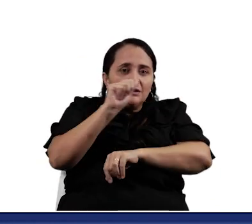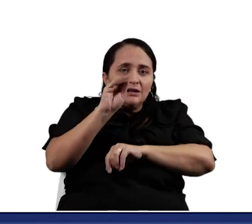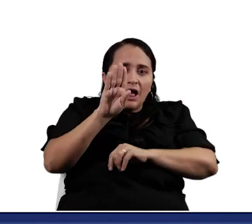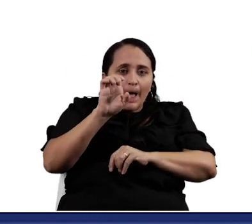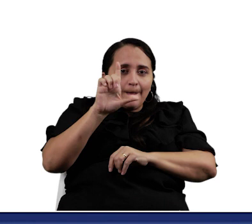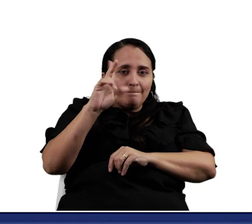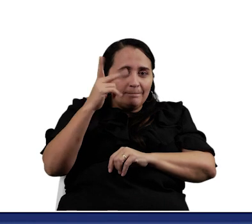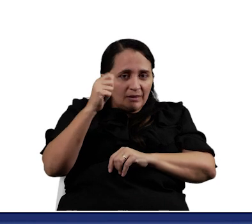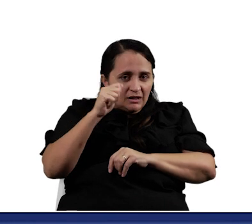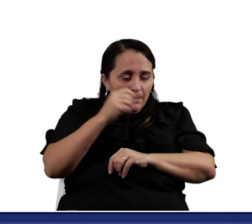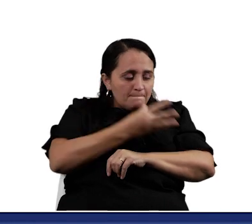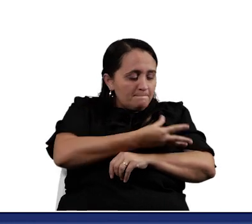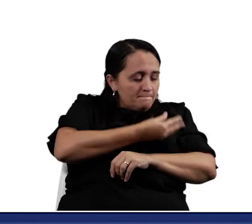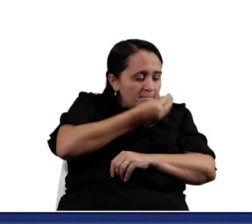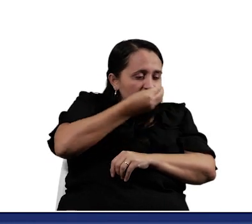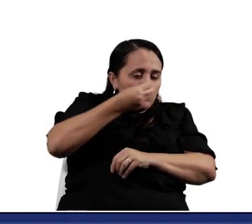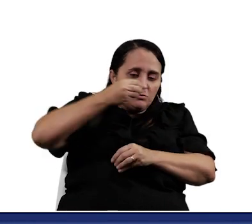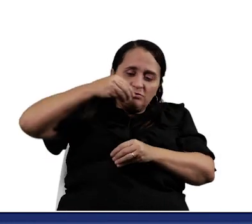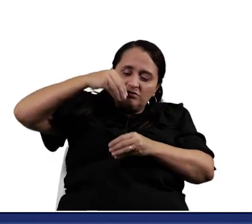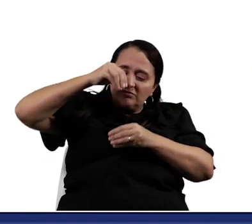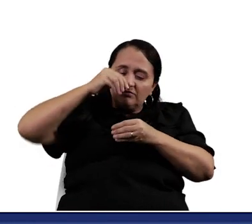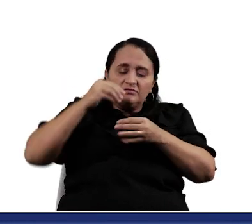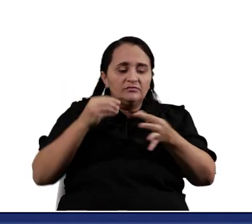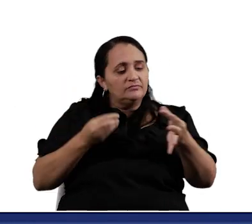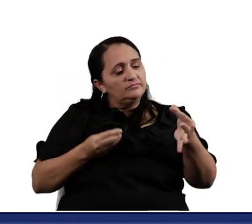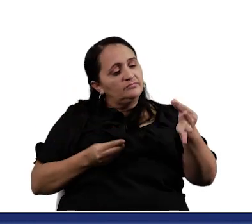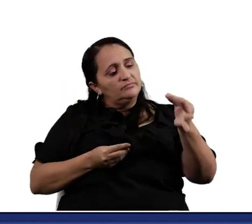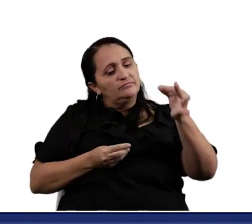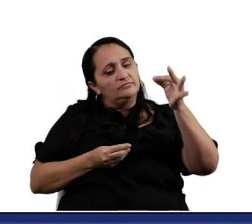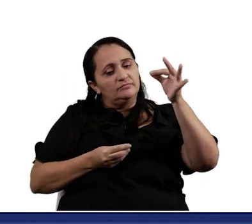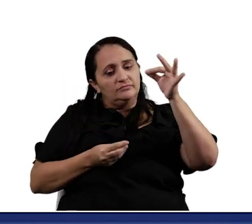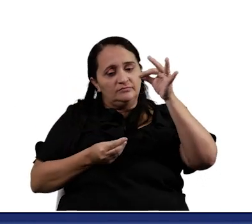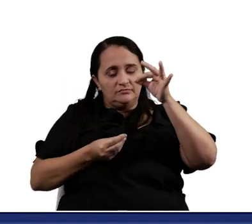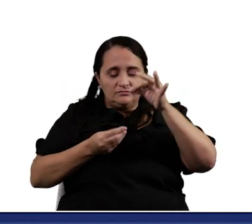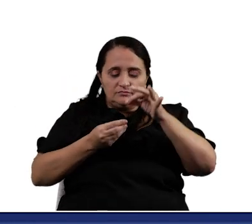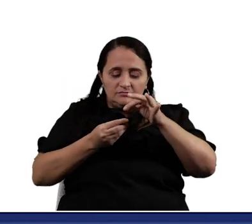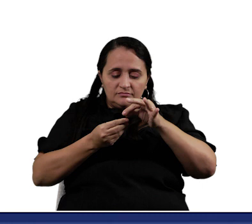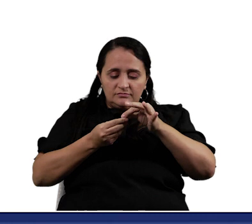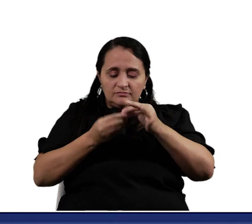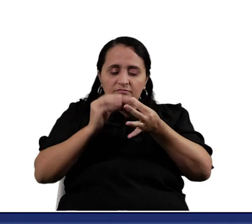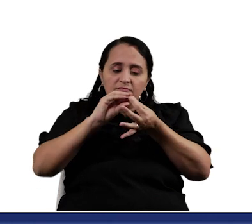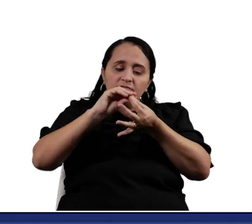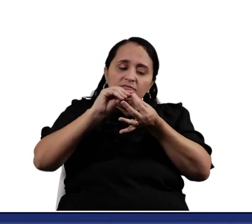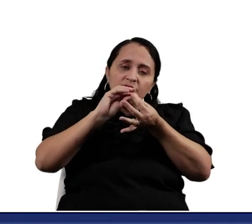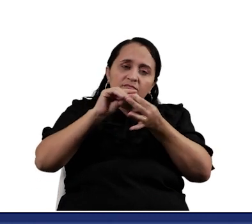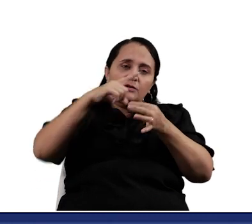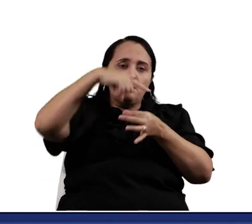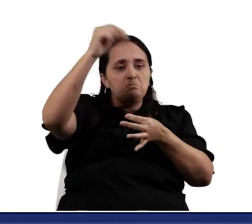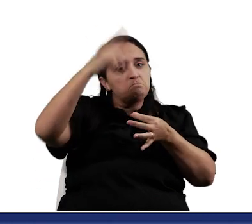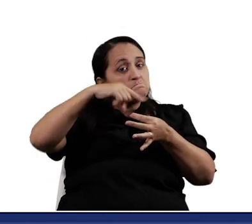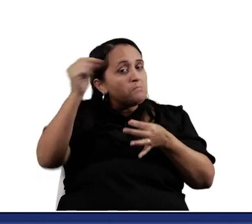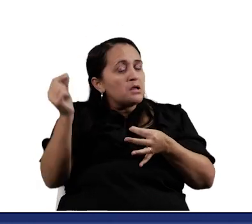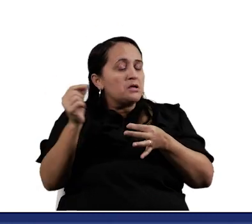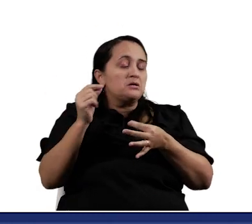cera, as asas que os outros passarinhos deram a ele, emprestaram cada uma um pouquinho de pena, né? Peninhas das asinhas, outros